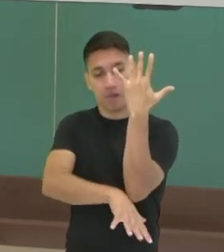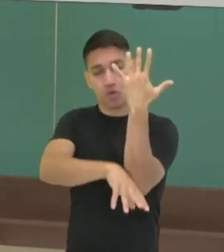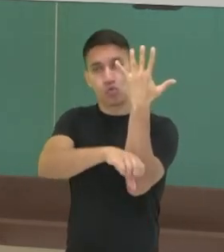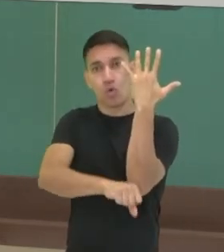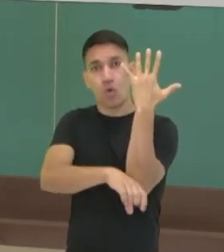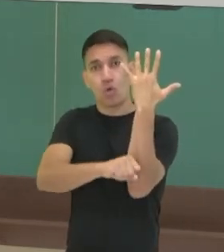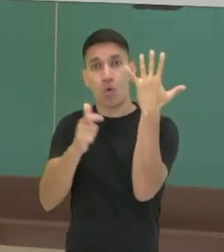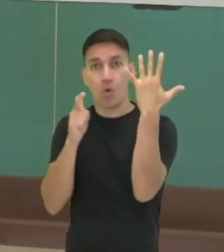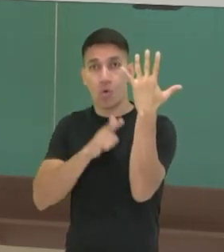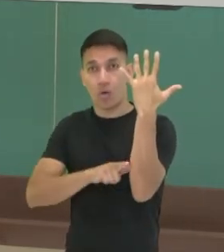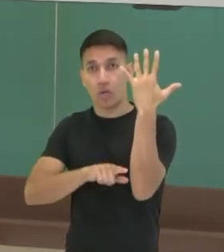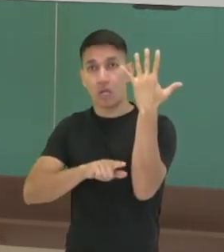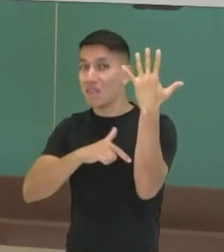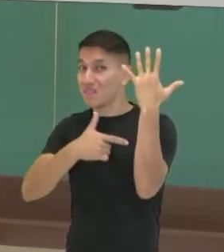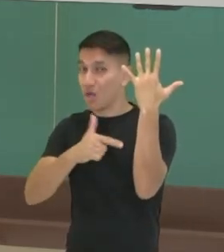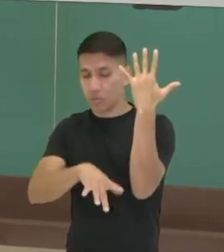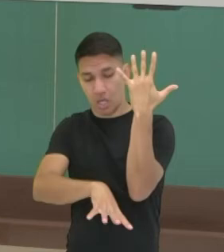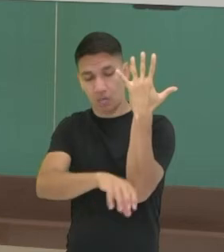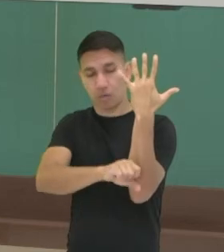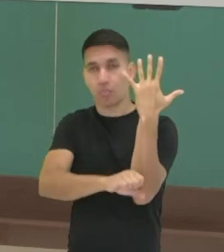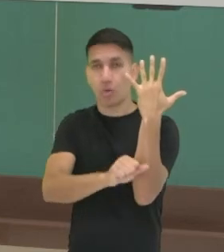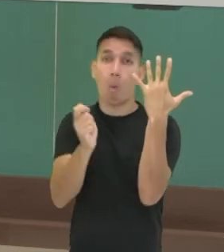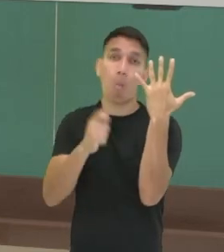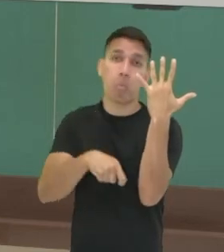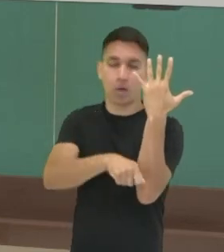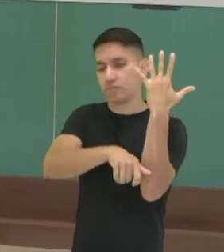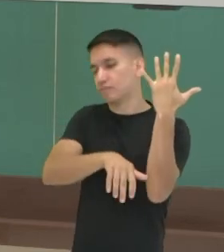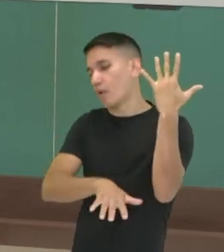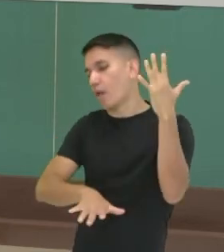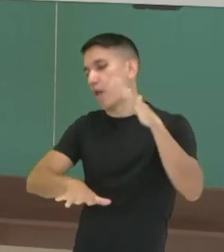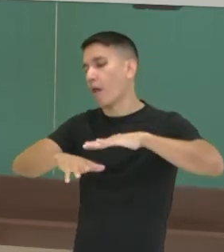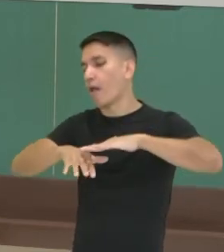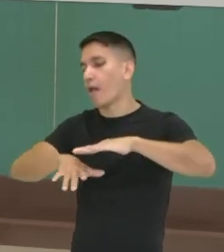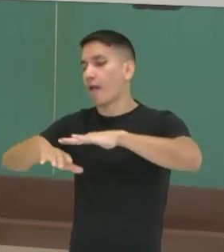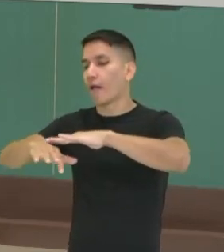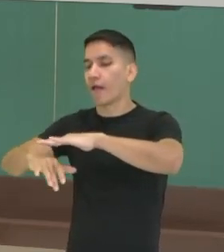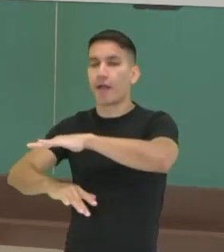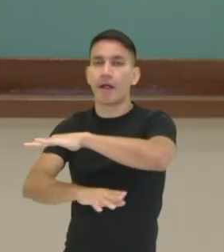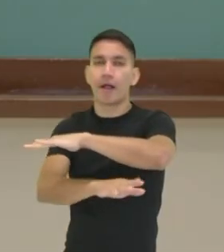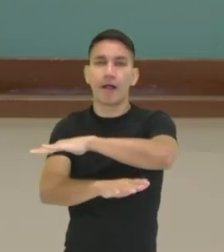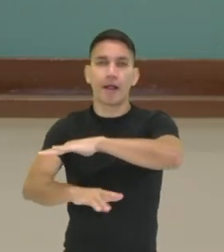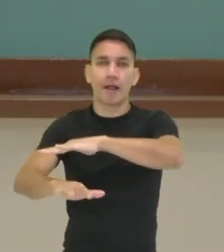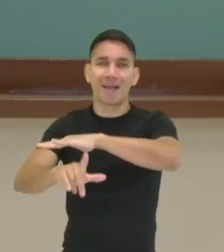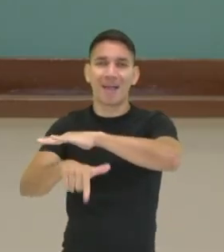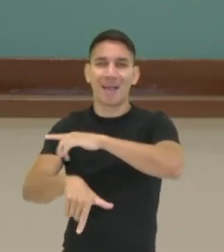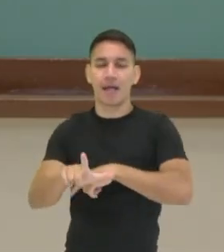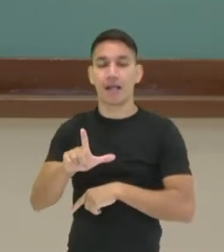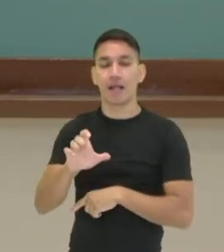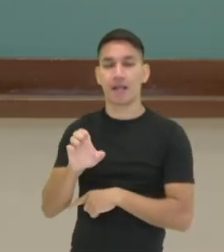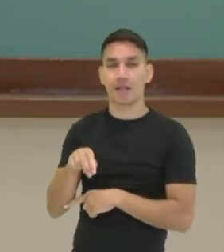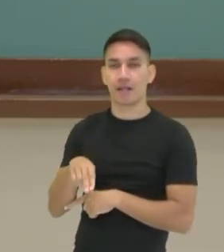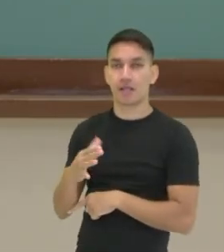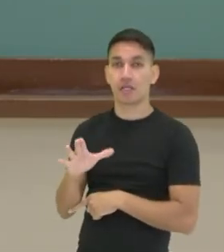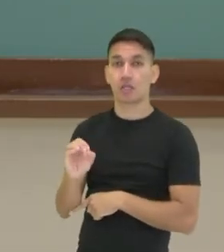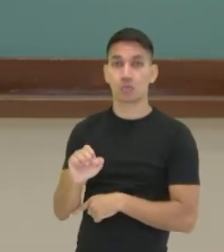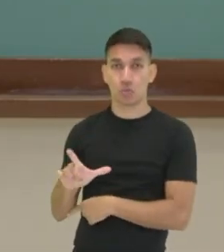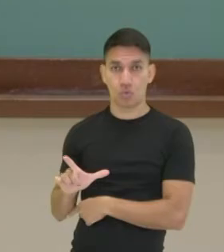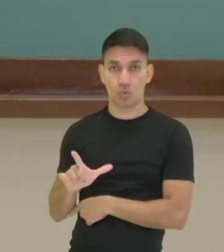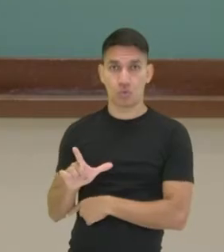leito rochoso, tá? Formando as águas subterrâneas, que a gente vai chamar ali de lençóis d'água, ou lençóis